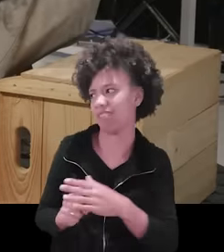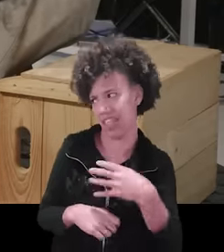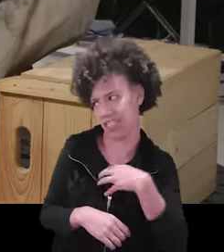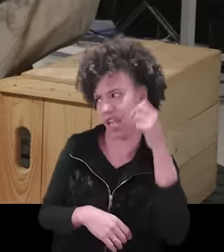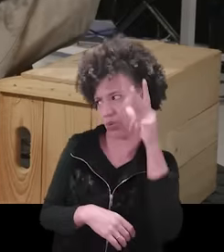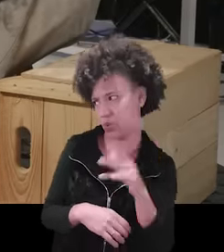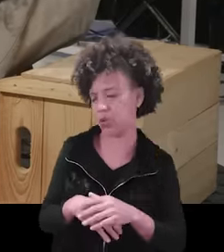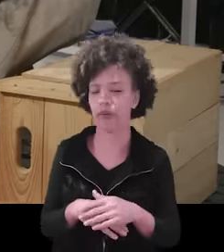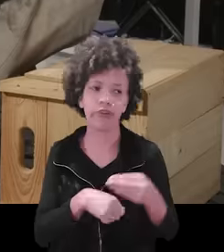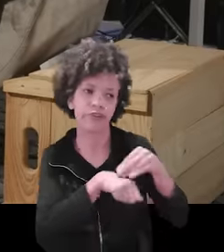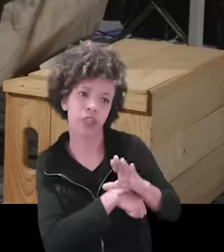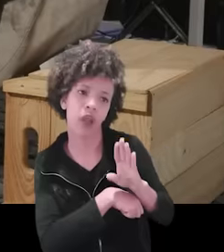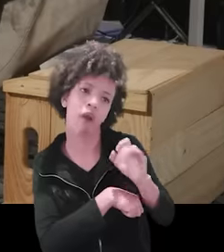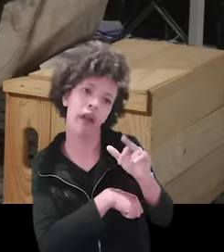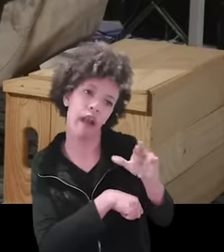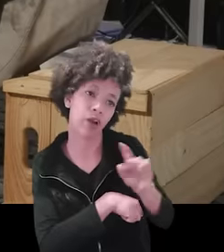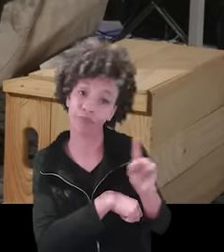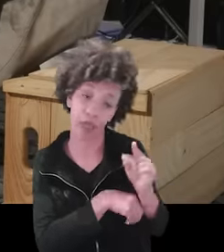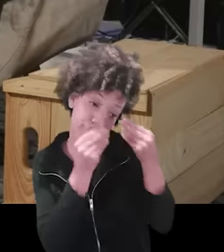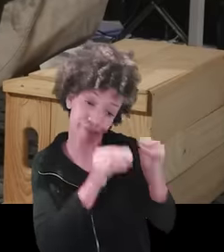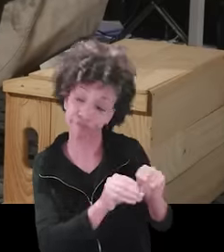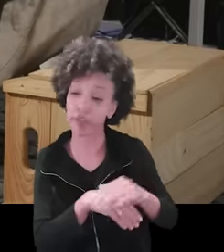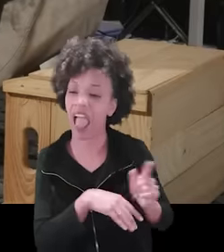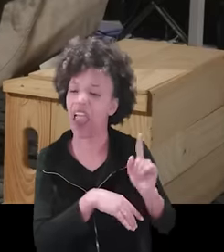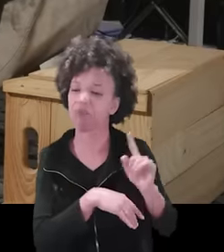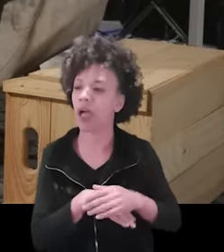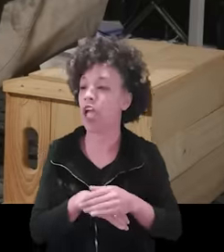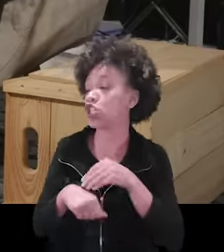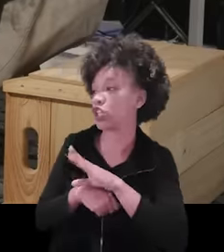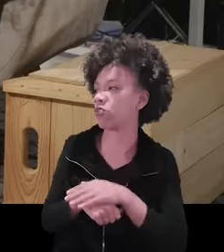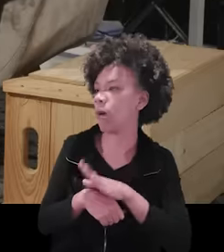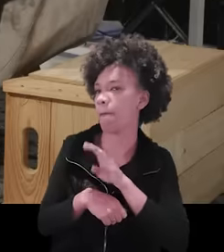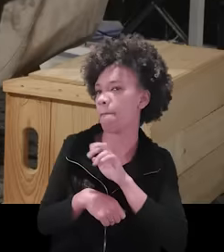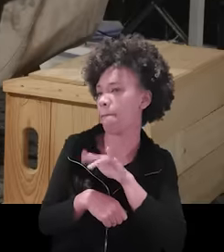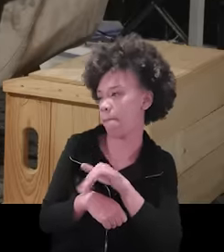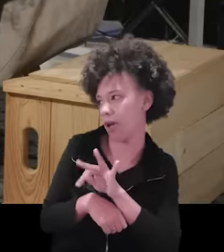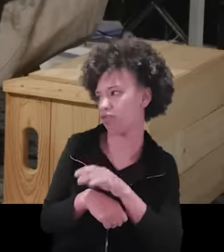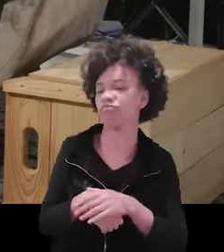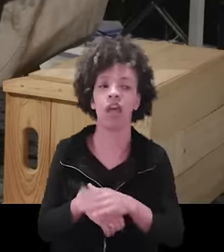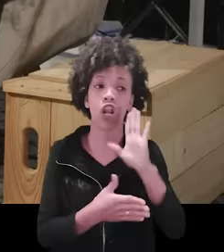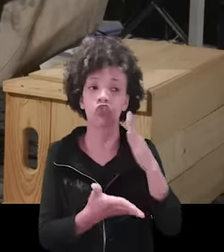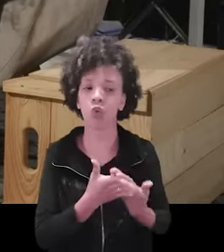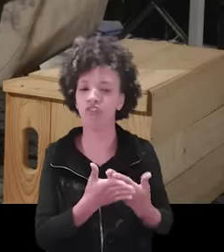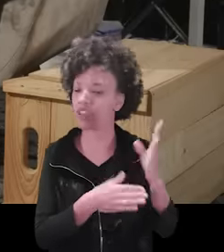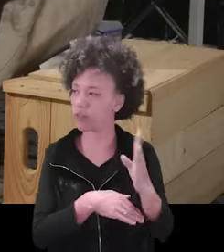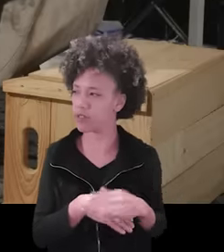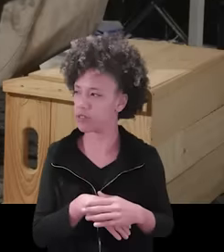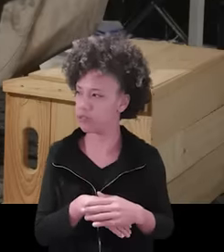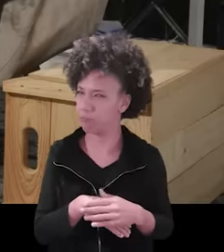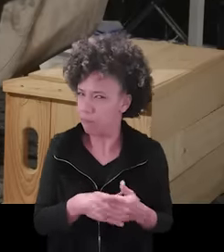o salão ele indica o Brad Pitt Pois é tipo isso quase não consegui não confiasse nele